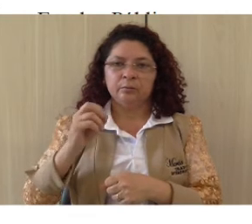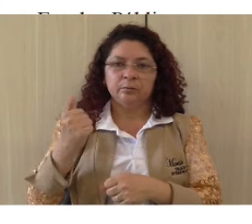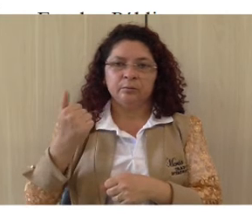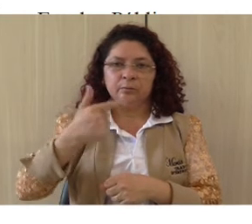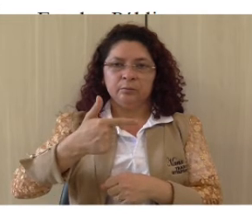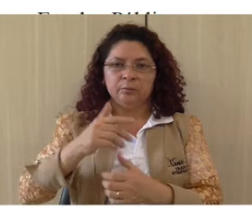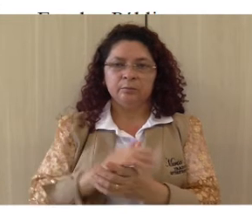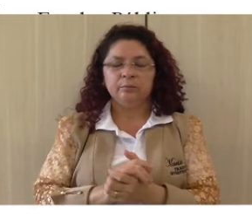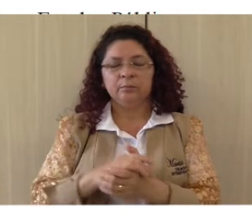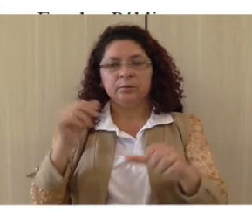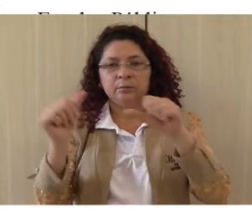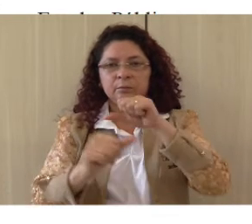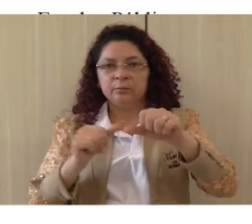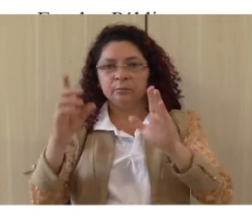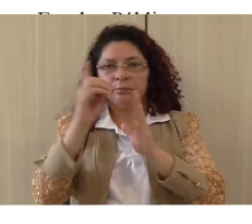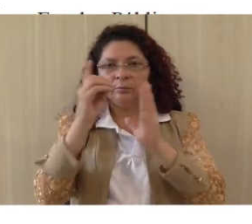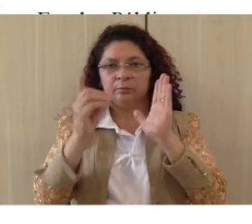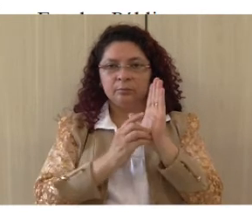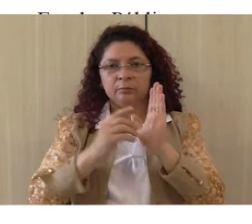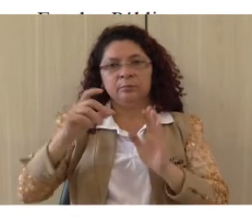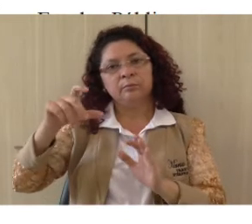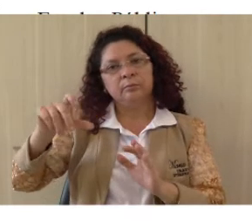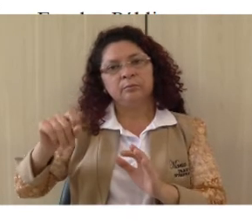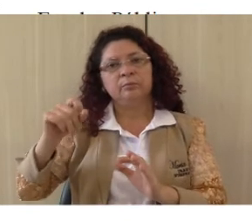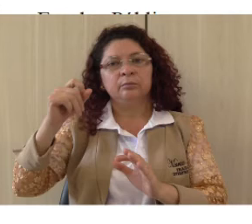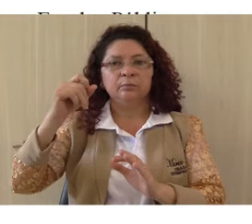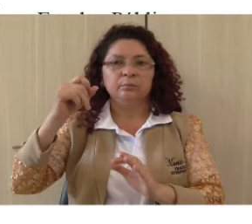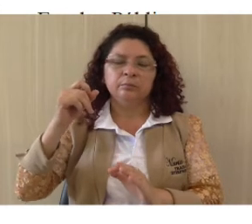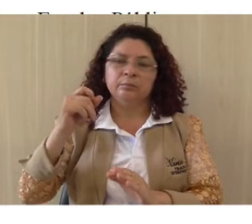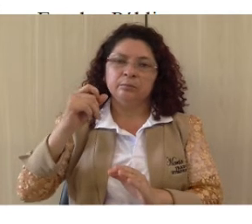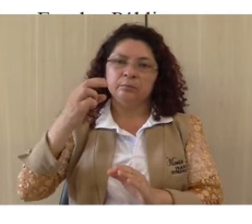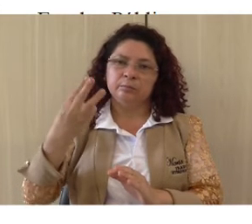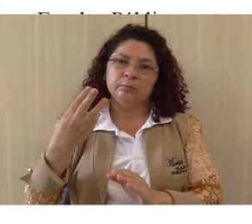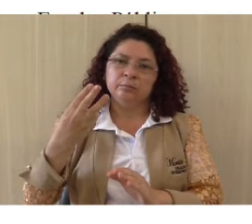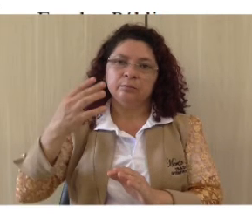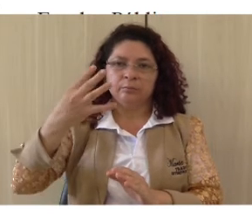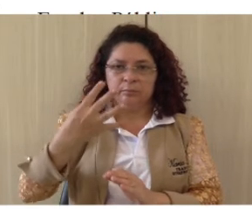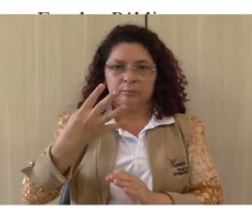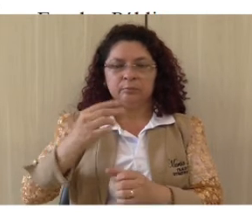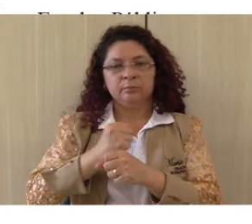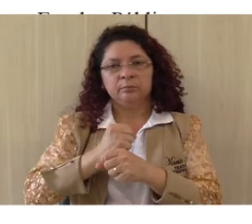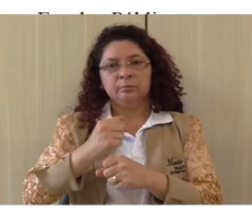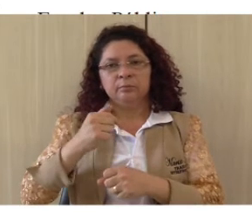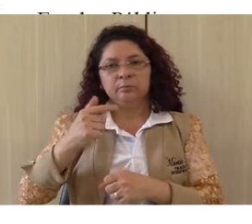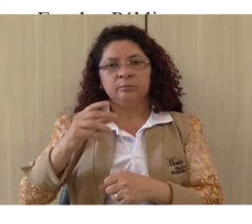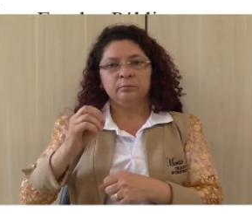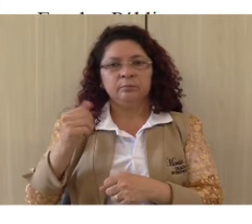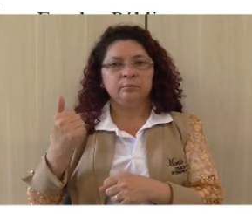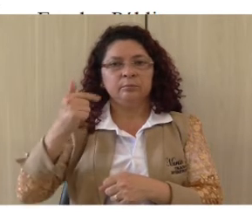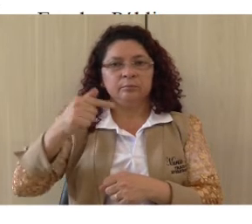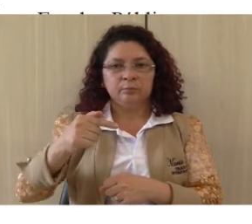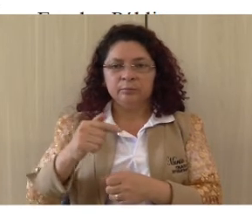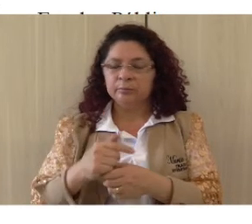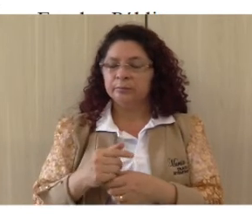2012, alterado pelo Decreto nº 9.034, de 20 de abril de 2017, e na Portaria